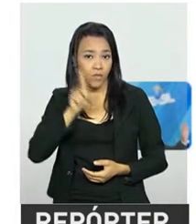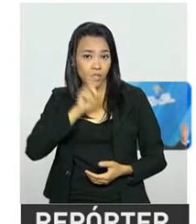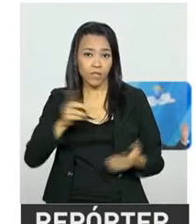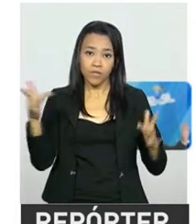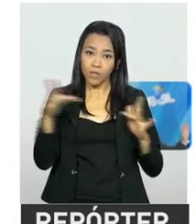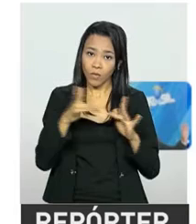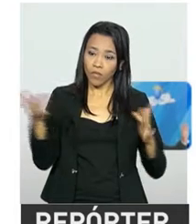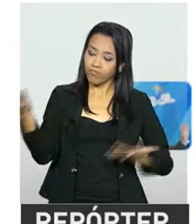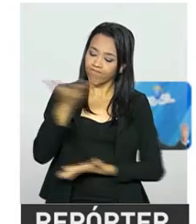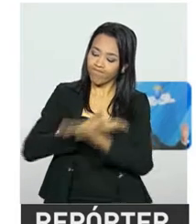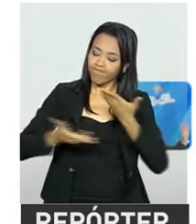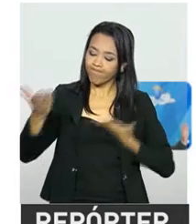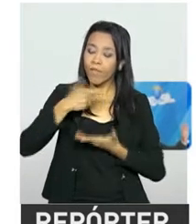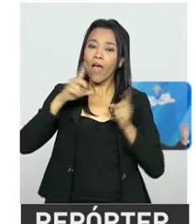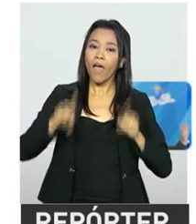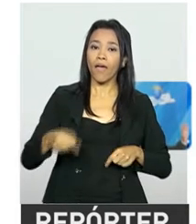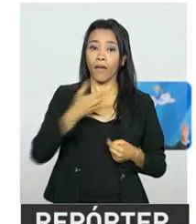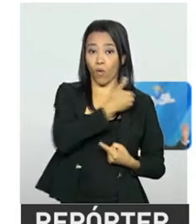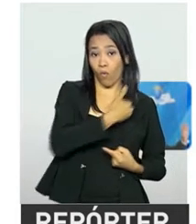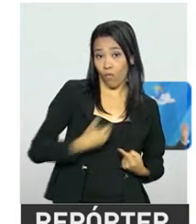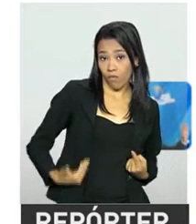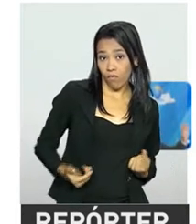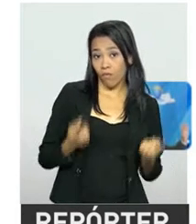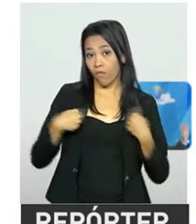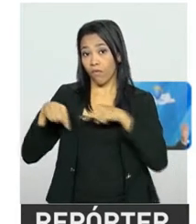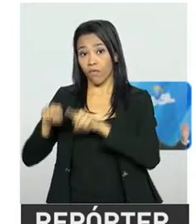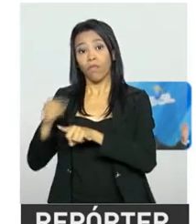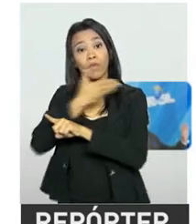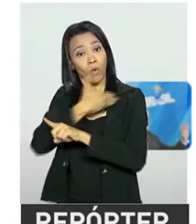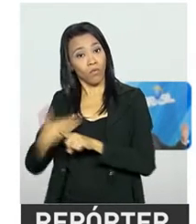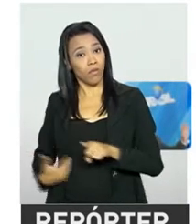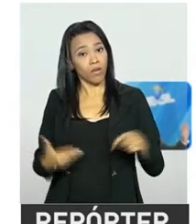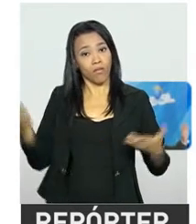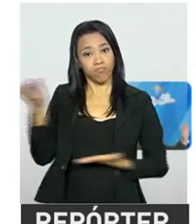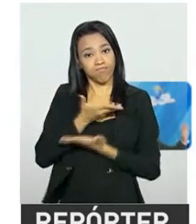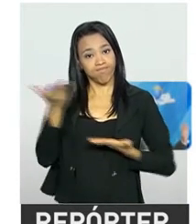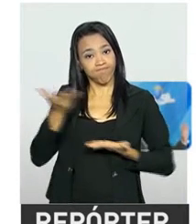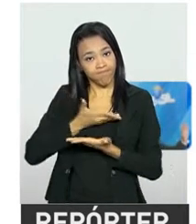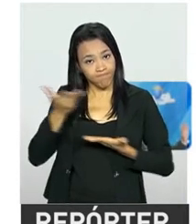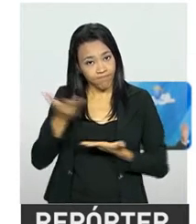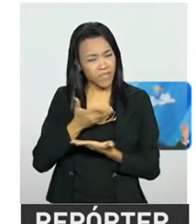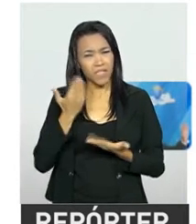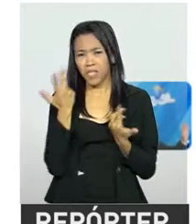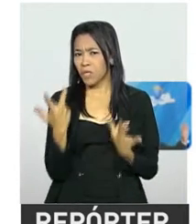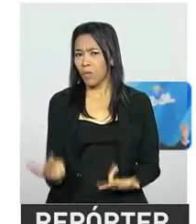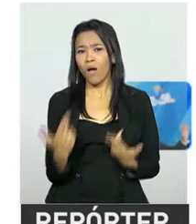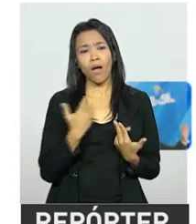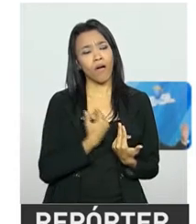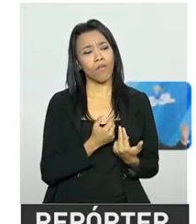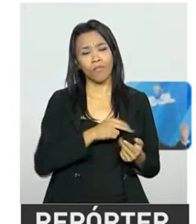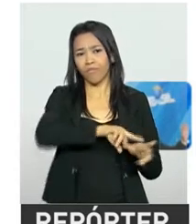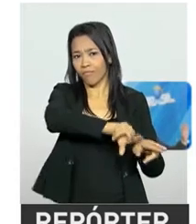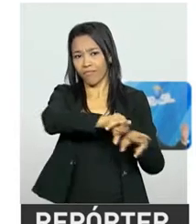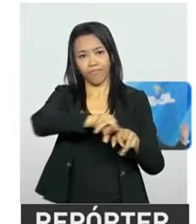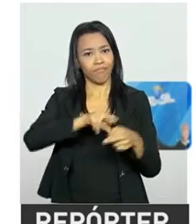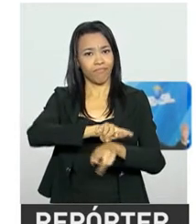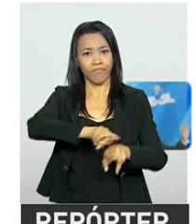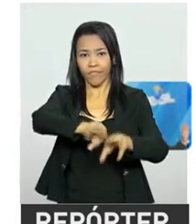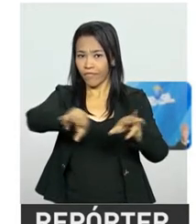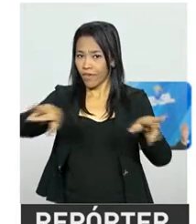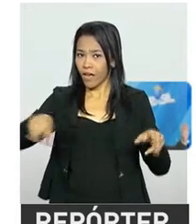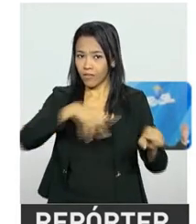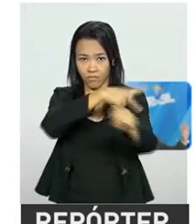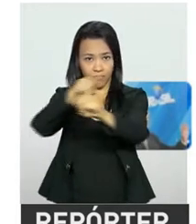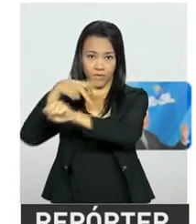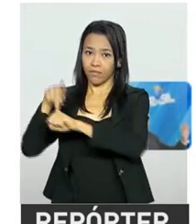são relações institucionais, ou seja, de Estado para Estado, assim como a relação do Brasil com todos os outros países, e que, portanto, não